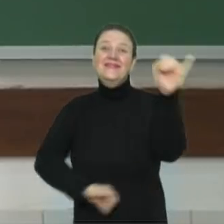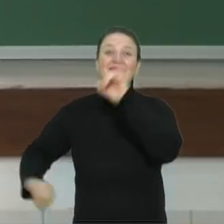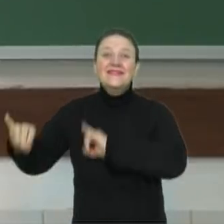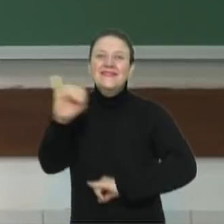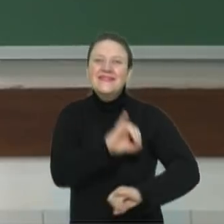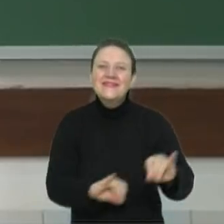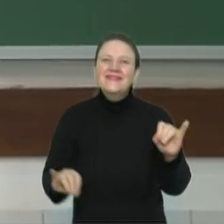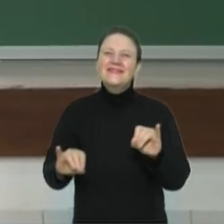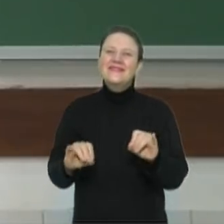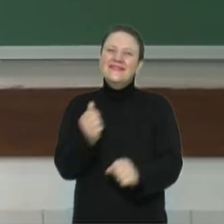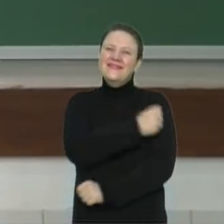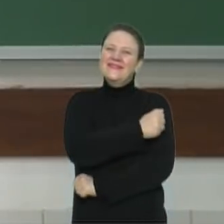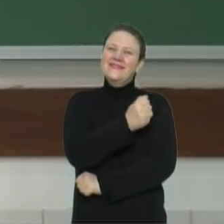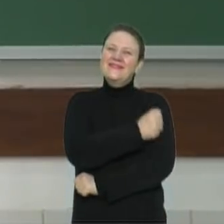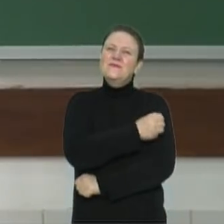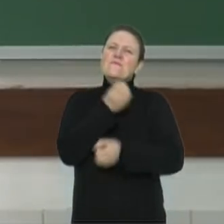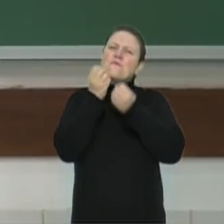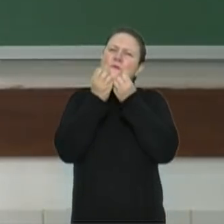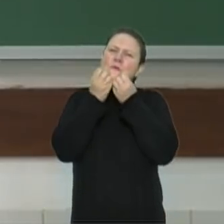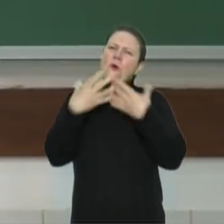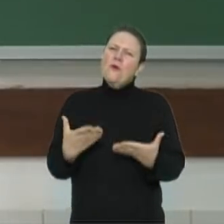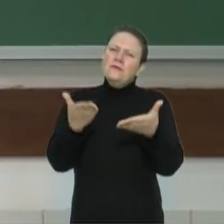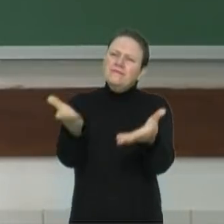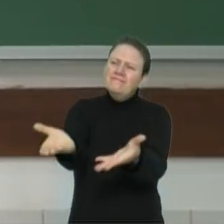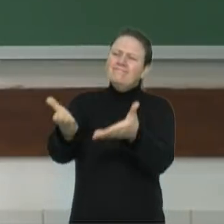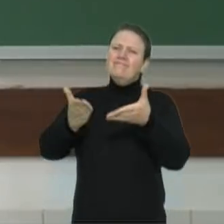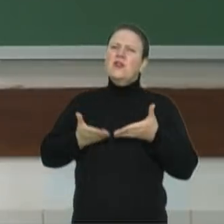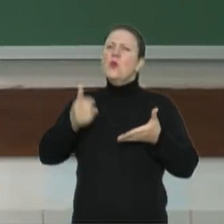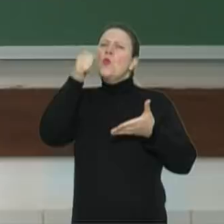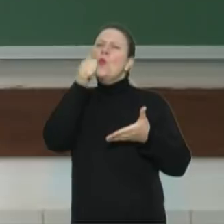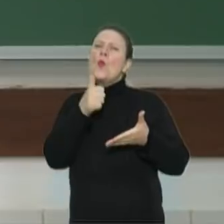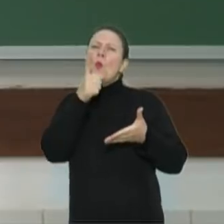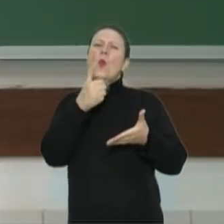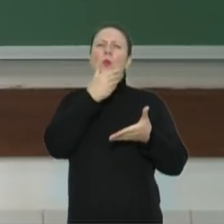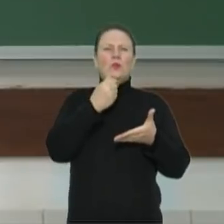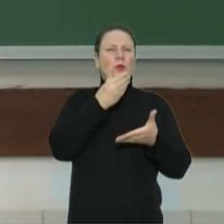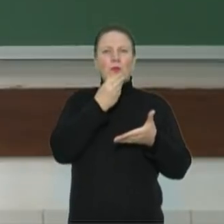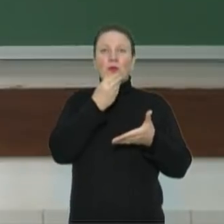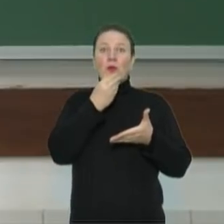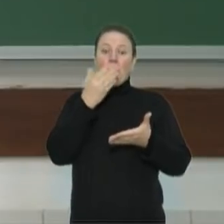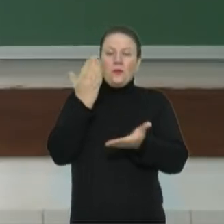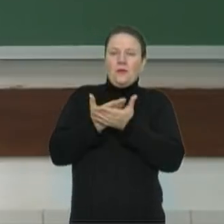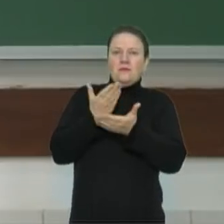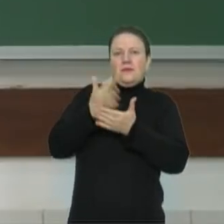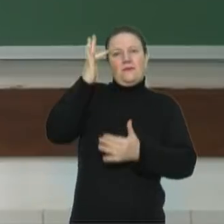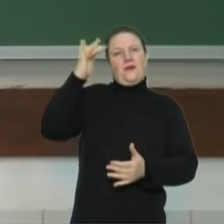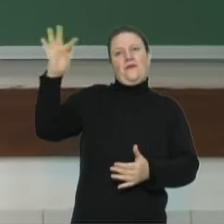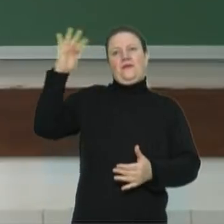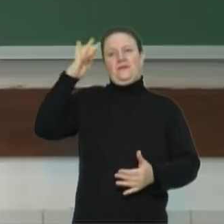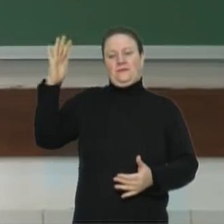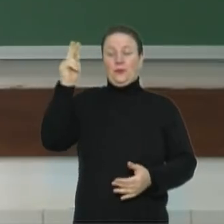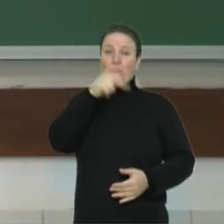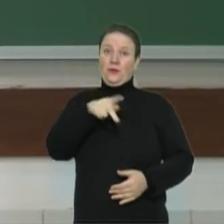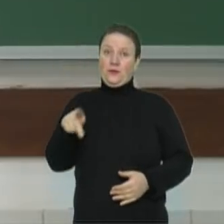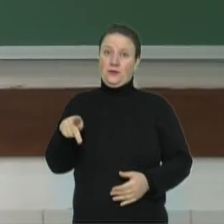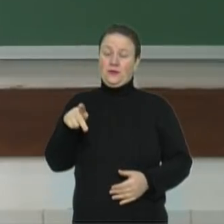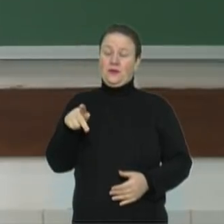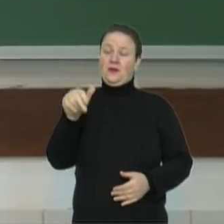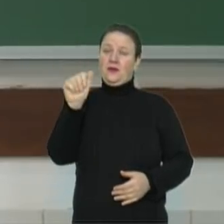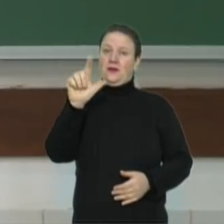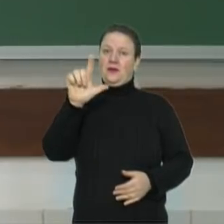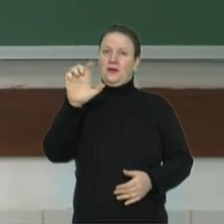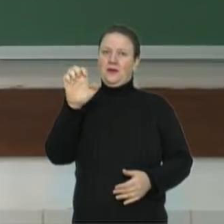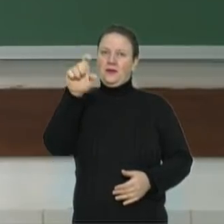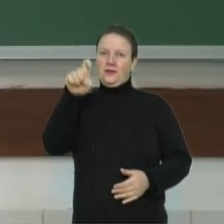Olá, pessoas! Bem-vindos, bem-vindas a mais uma aula de filosofia. Eu sou o professor Alexandre Bonfim e